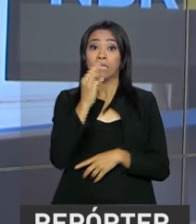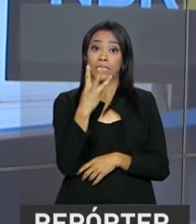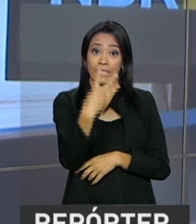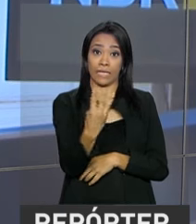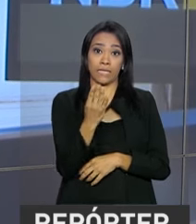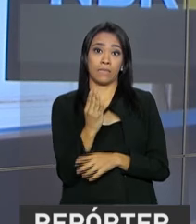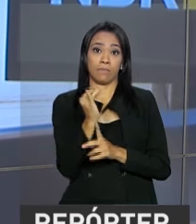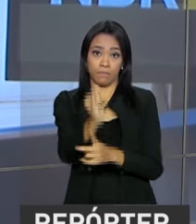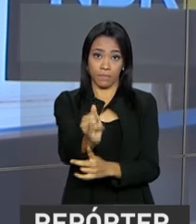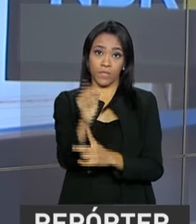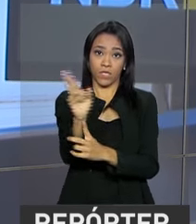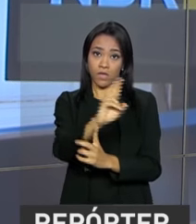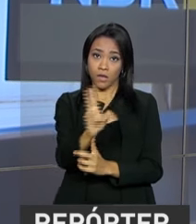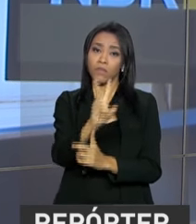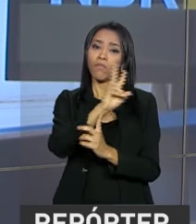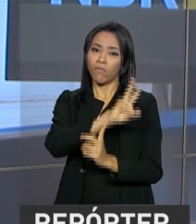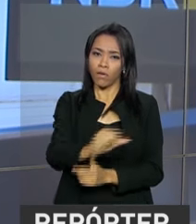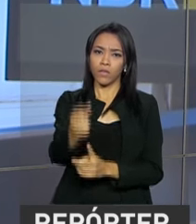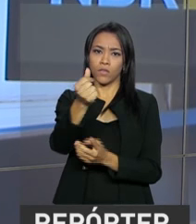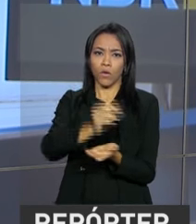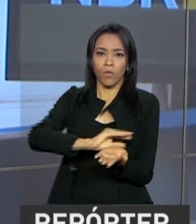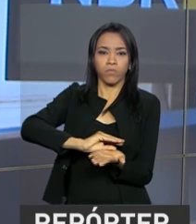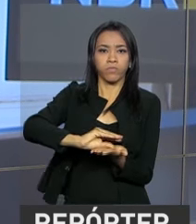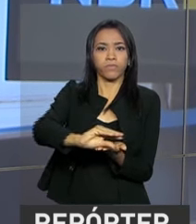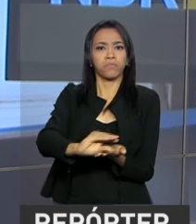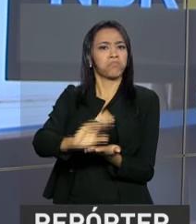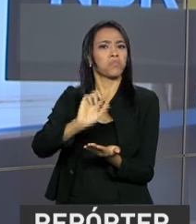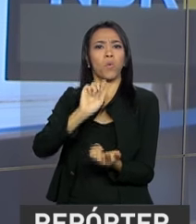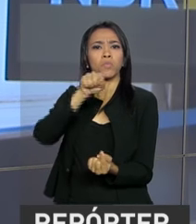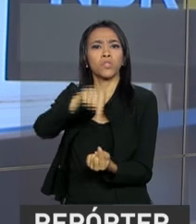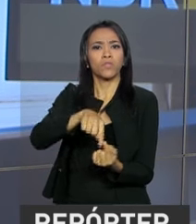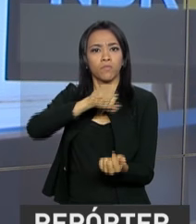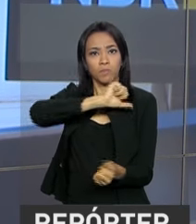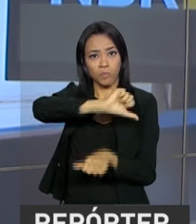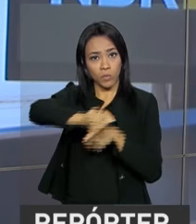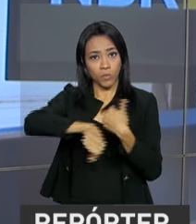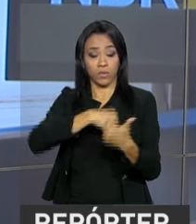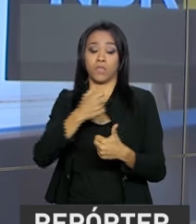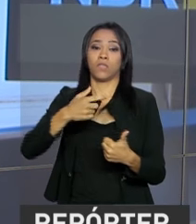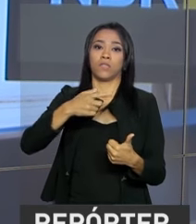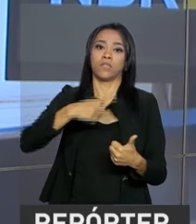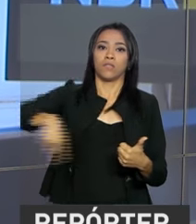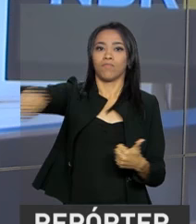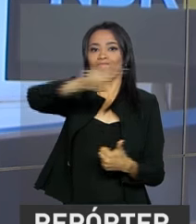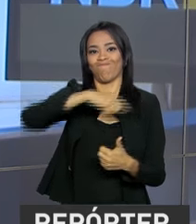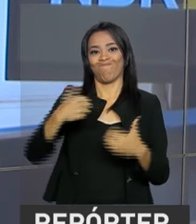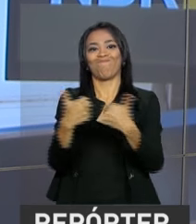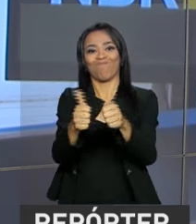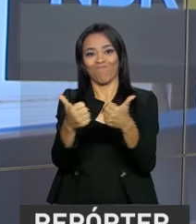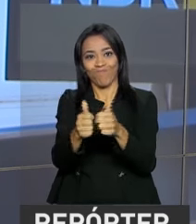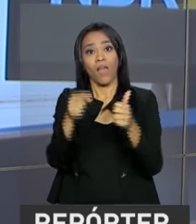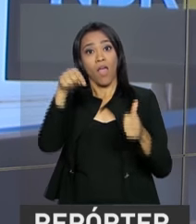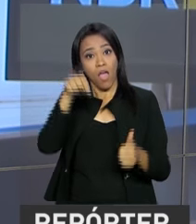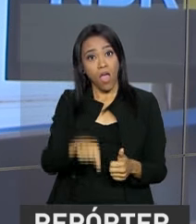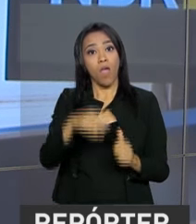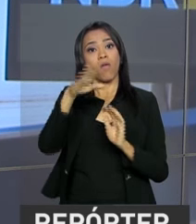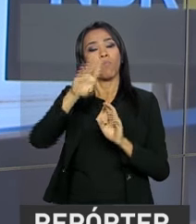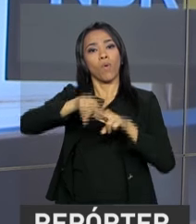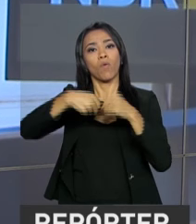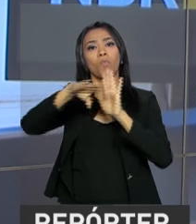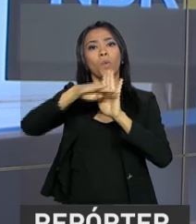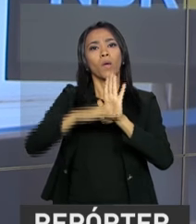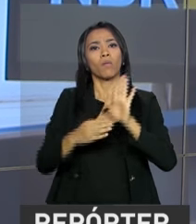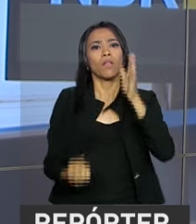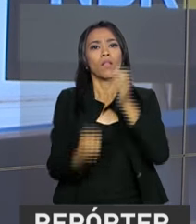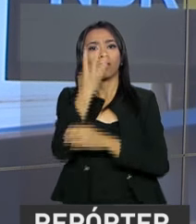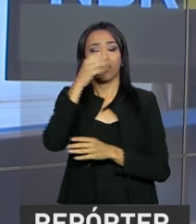reais vão ser investidos na renovação dos ônibus do transporte público um programa lançado nesta terça-feira deve renovar